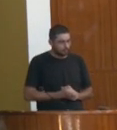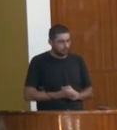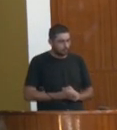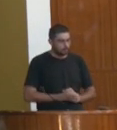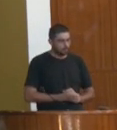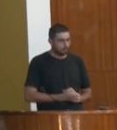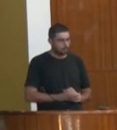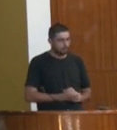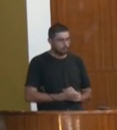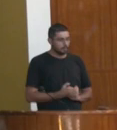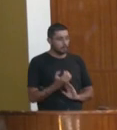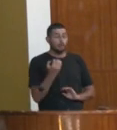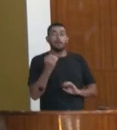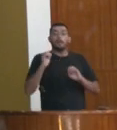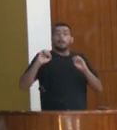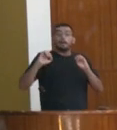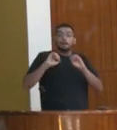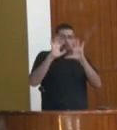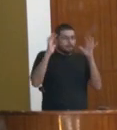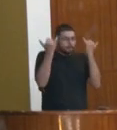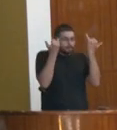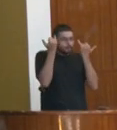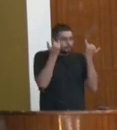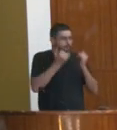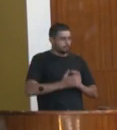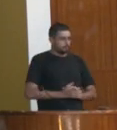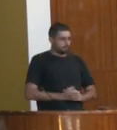É importante deixar claro que...